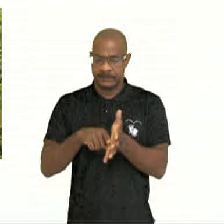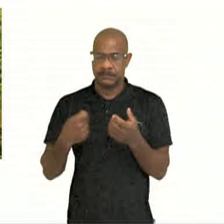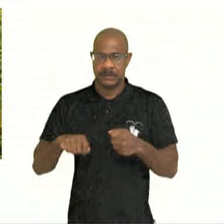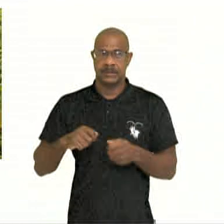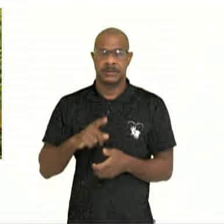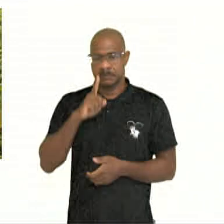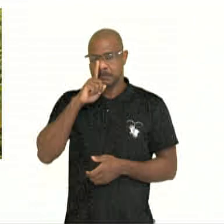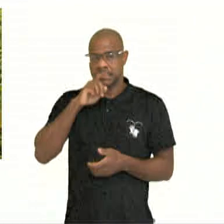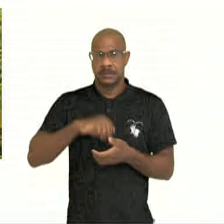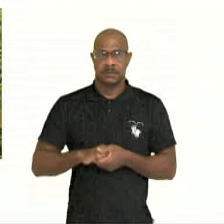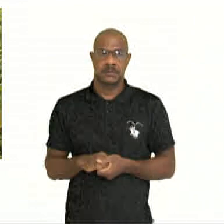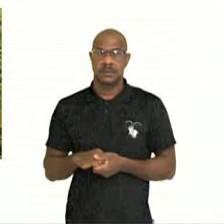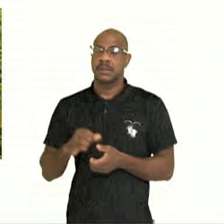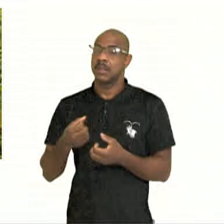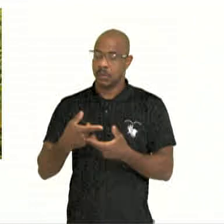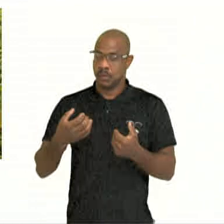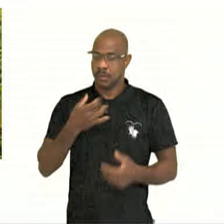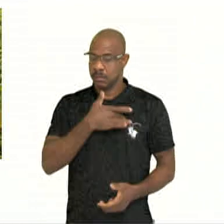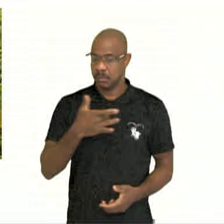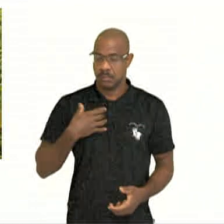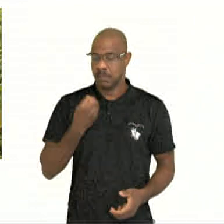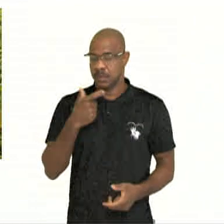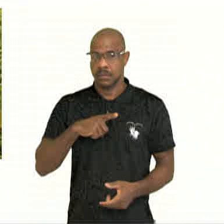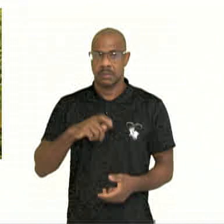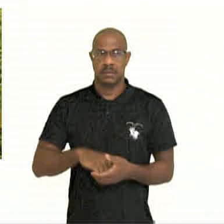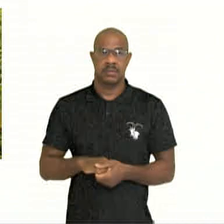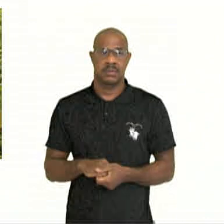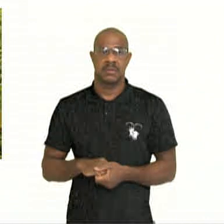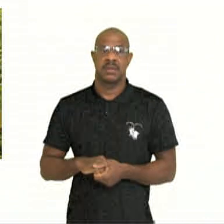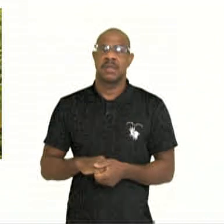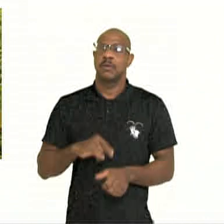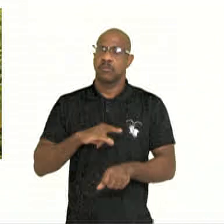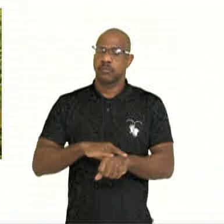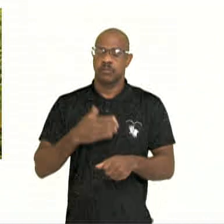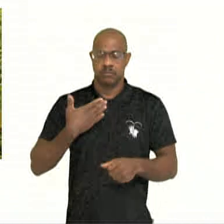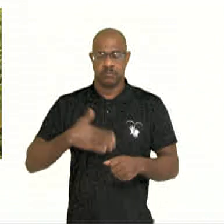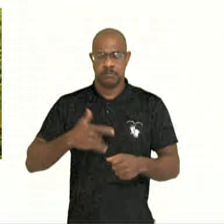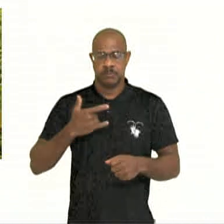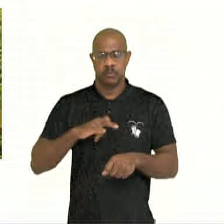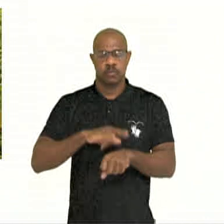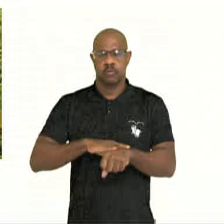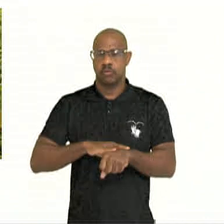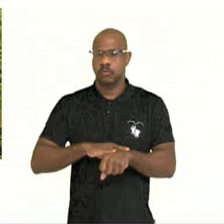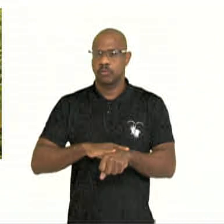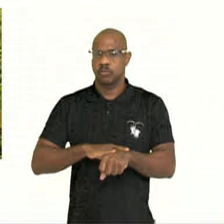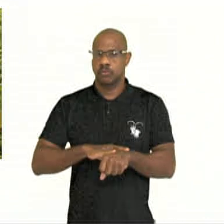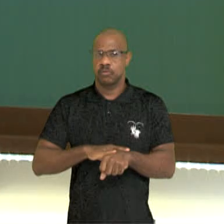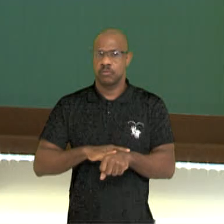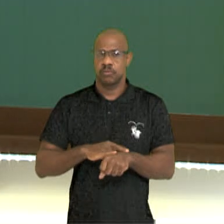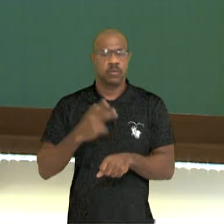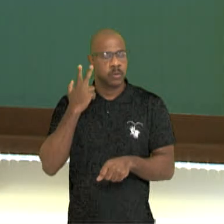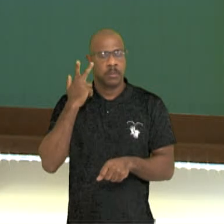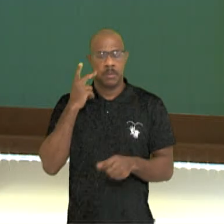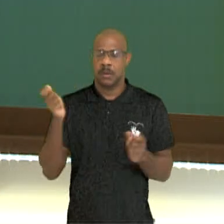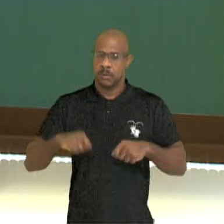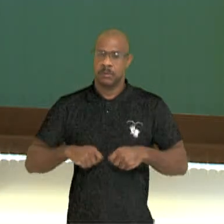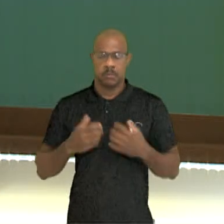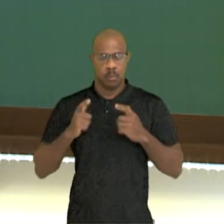Também ela tem alguns benefícios, como diurético, tem várias propriedades nessa planta.